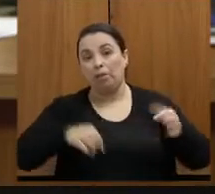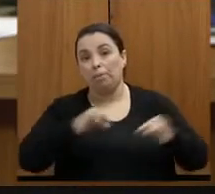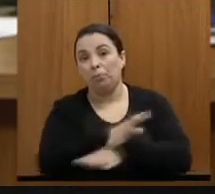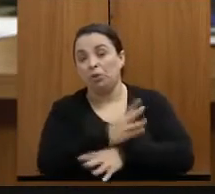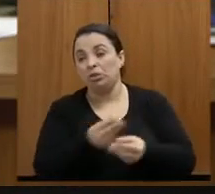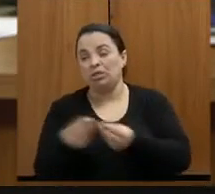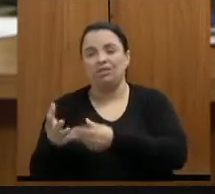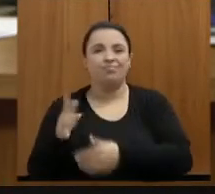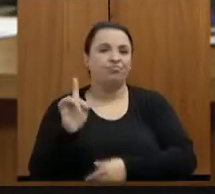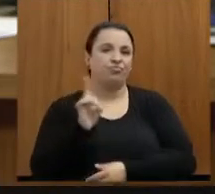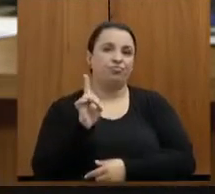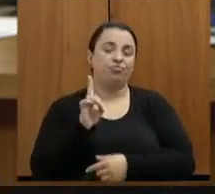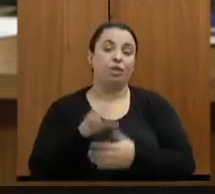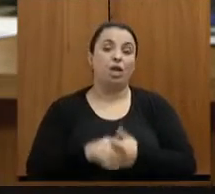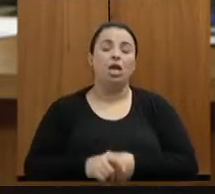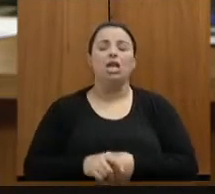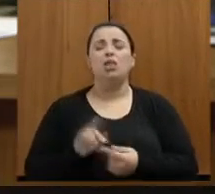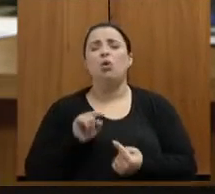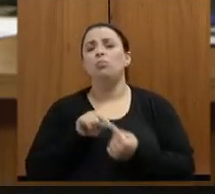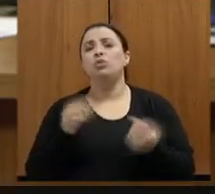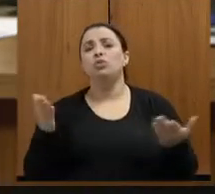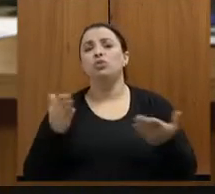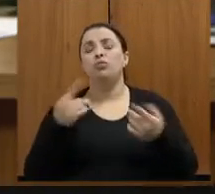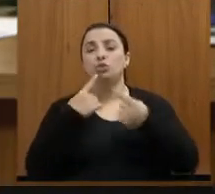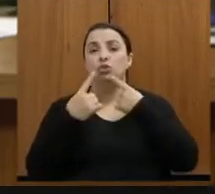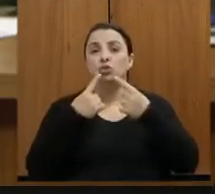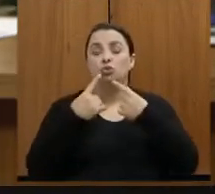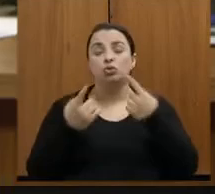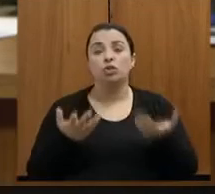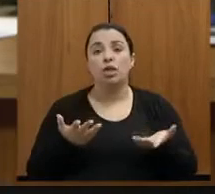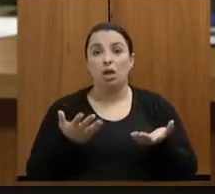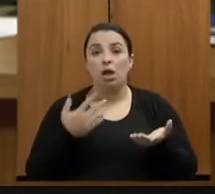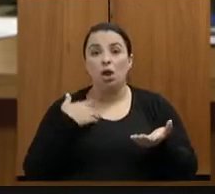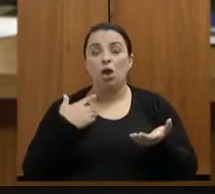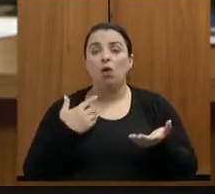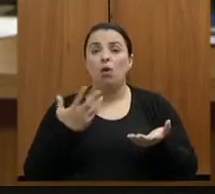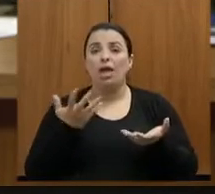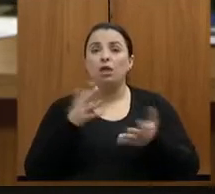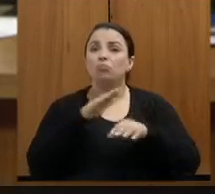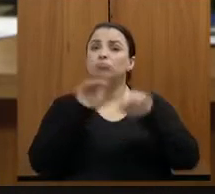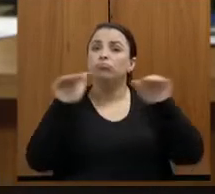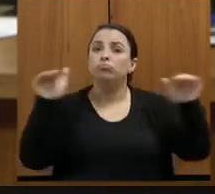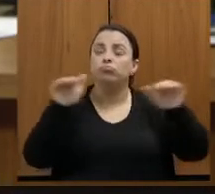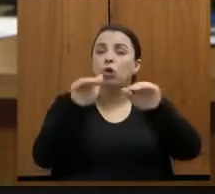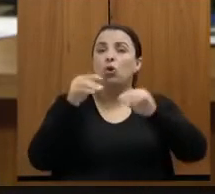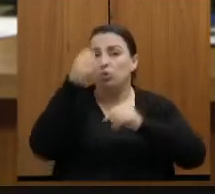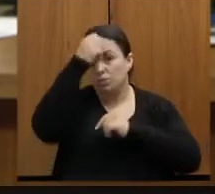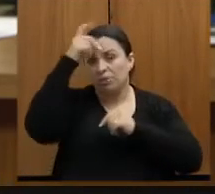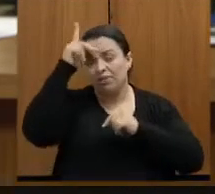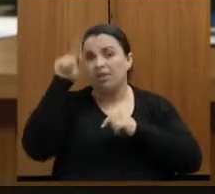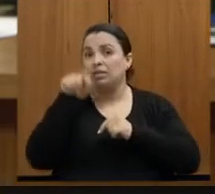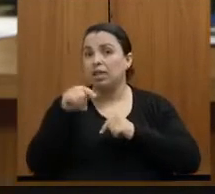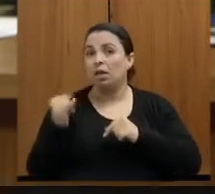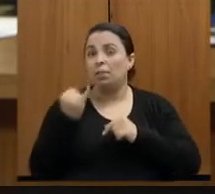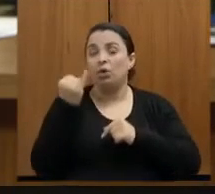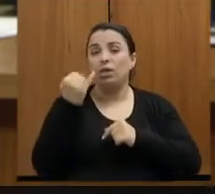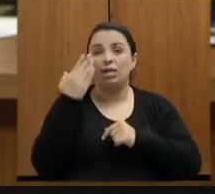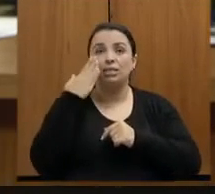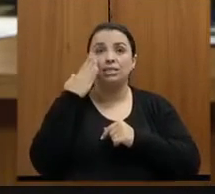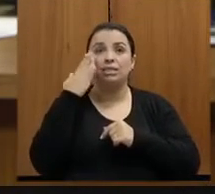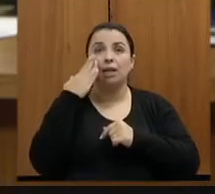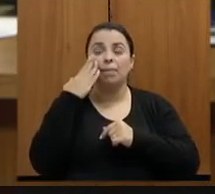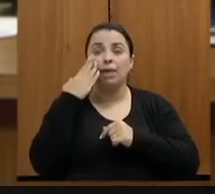Já que o objetivo hoje é discutir, mas até para os prefeitos, que porventura possam estar nos acompanhando, é importante registrar que,